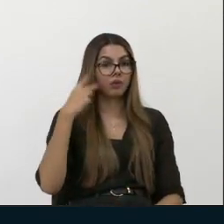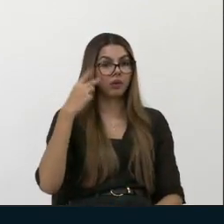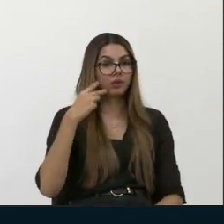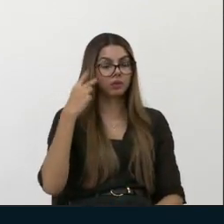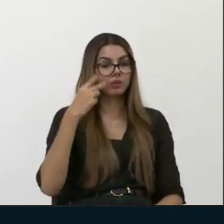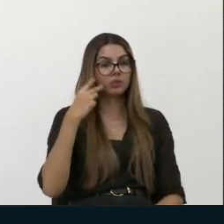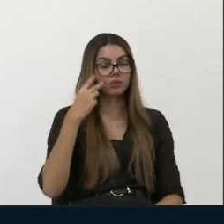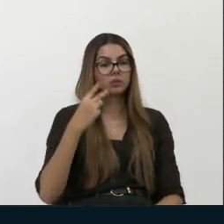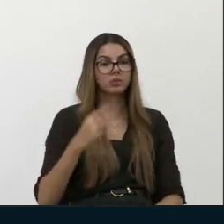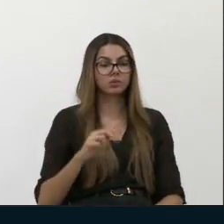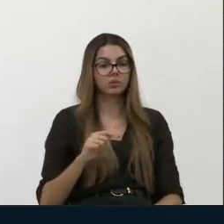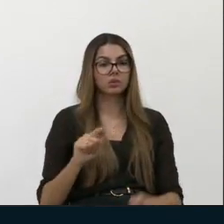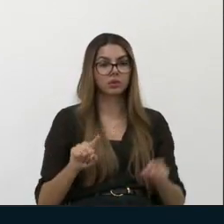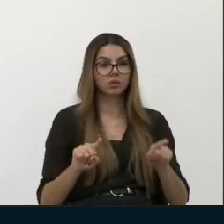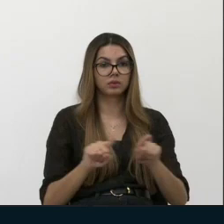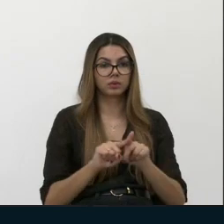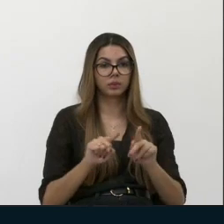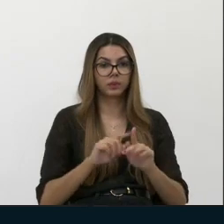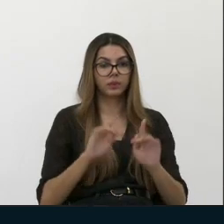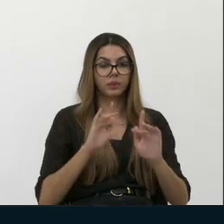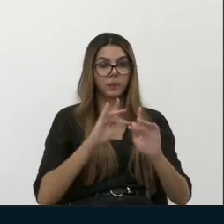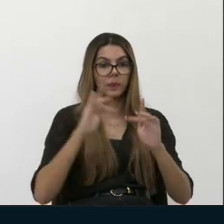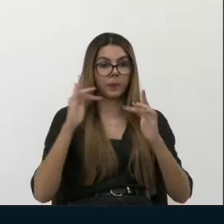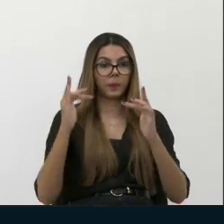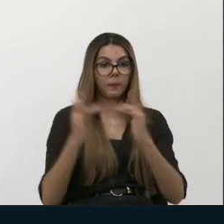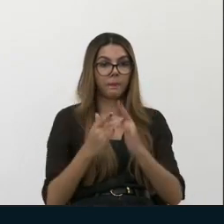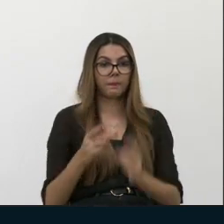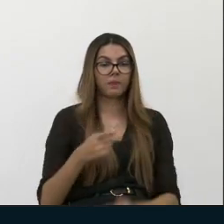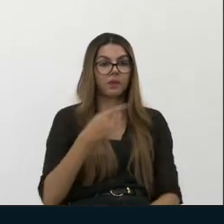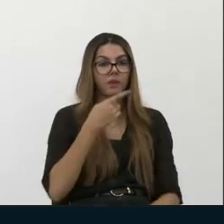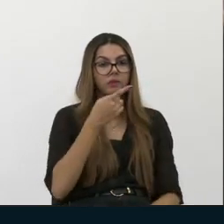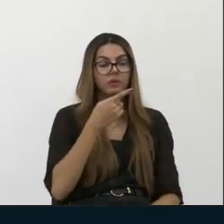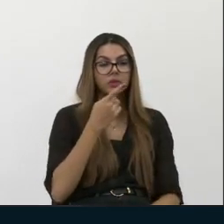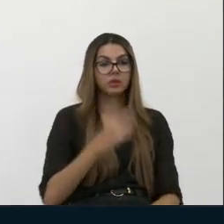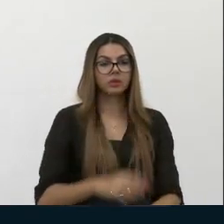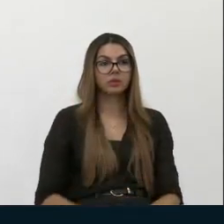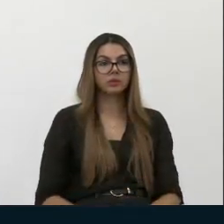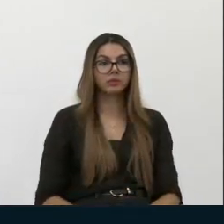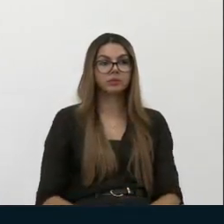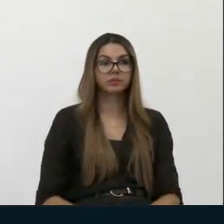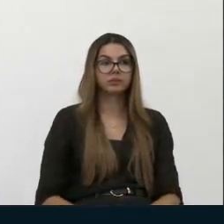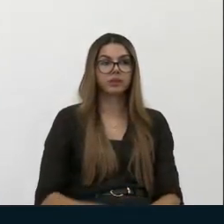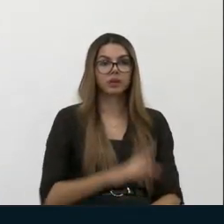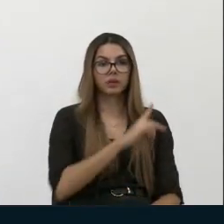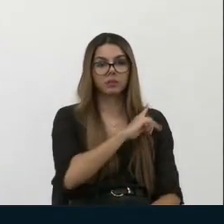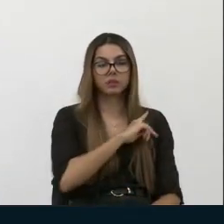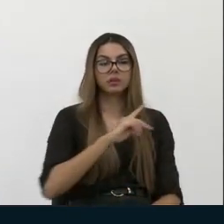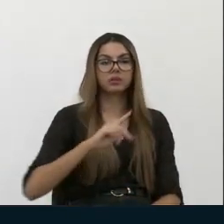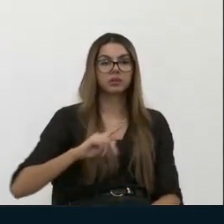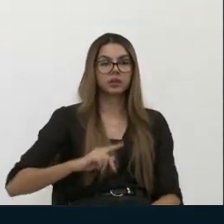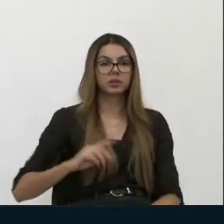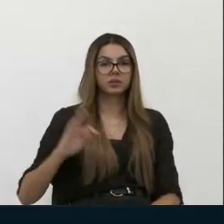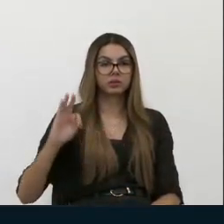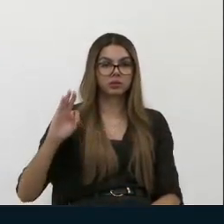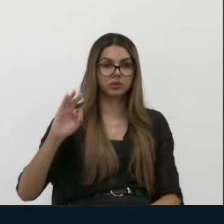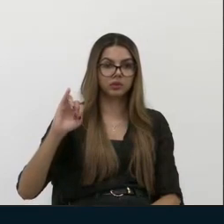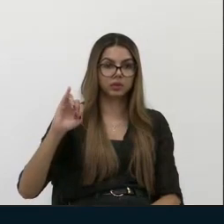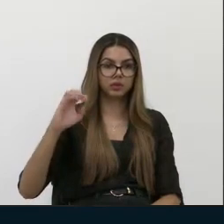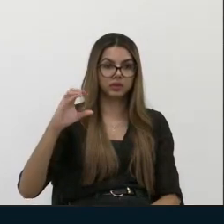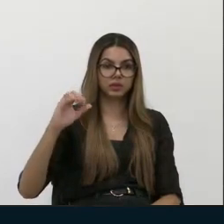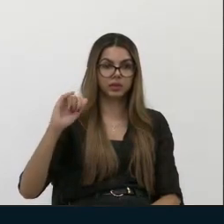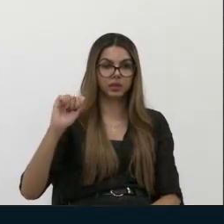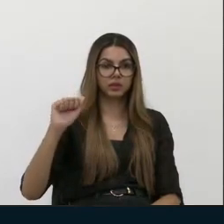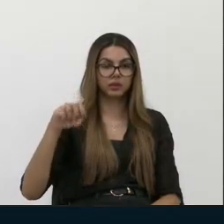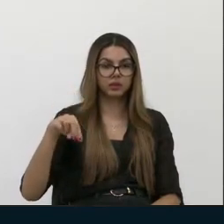presente, pela oportunidade de falar aqui com vocês. Senhor vereador, senhor presidente da Câmara de Ciano, eu venho aqui agradecer mais